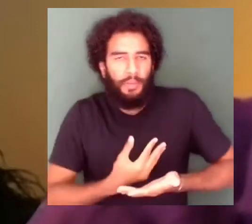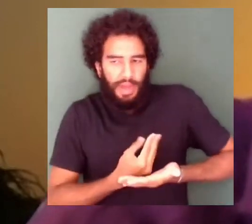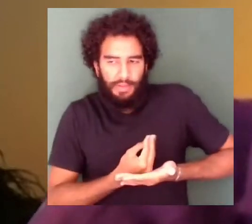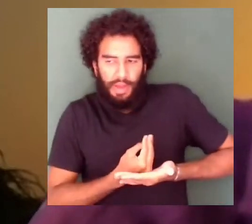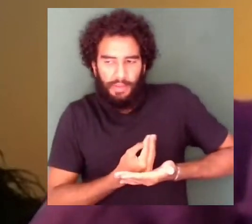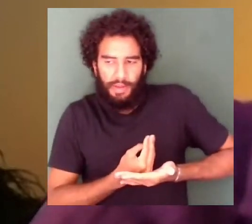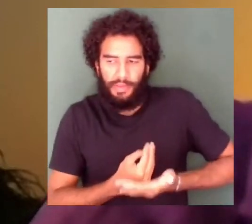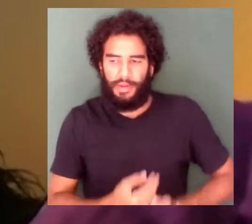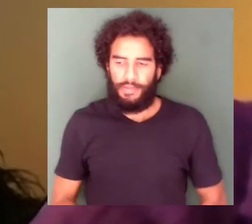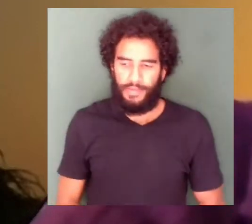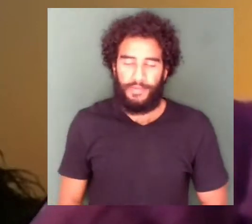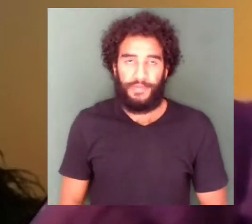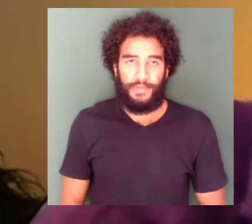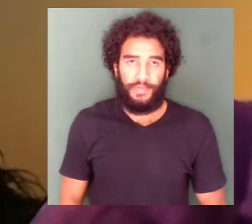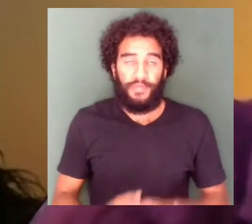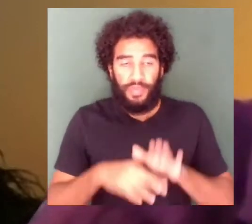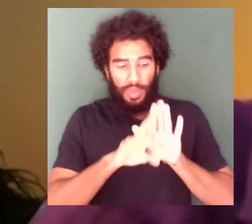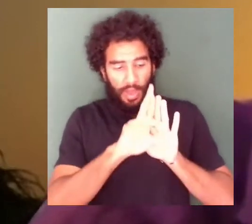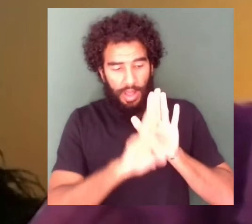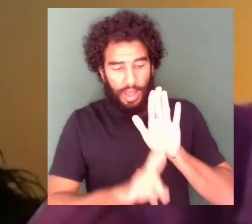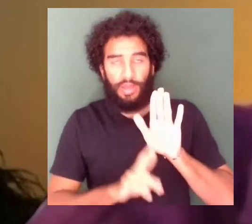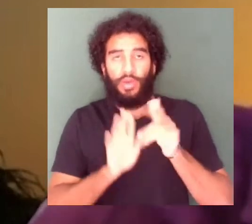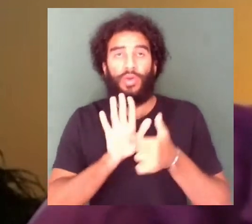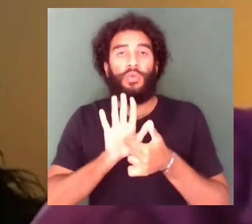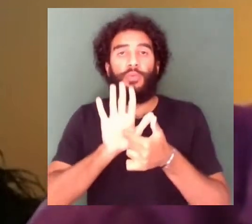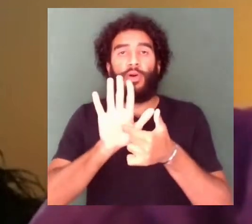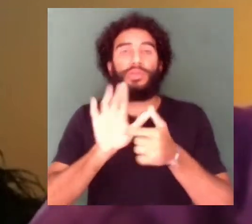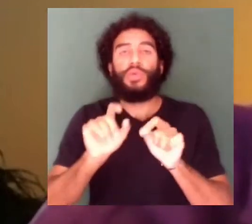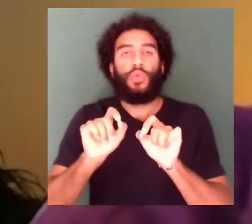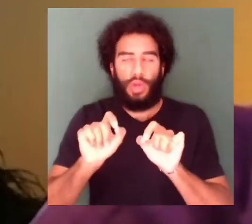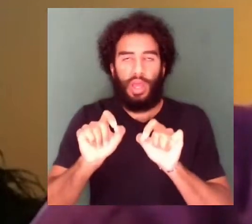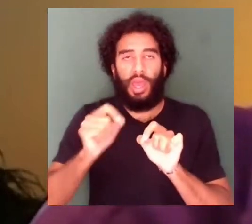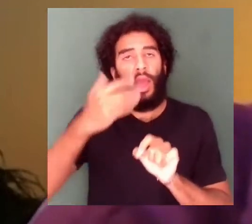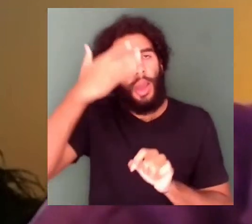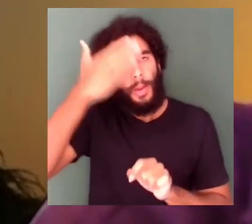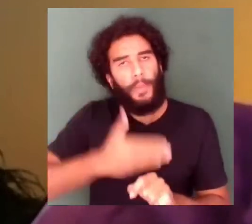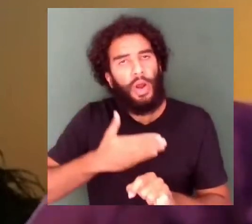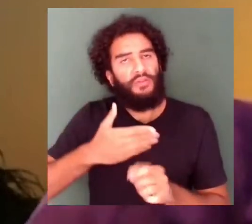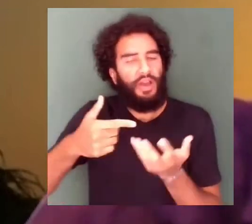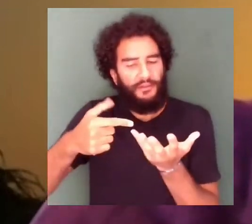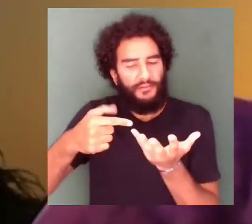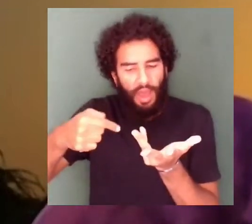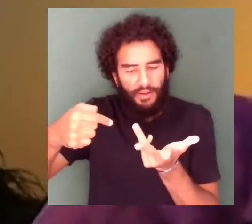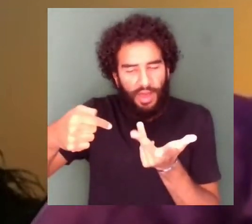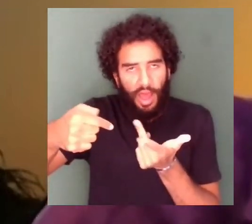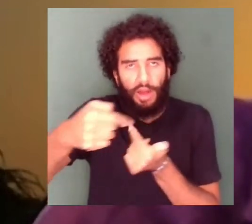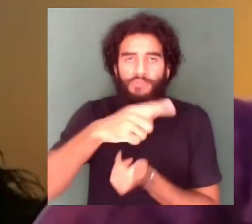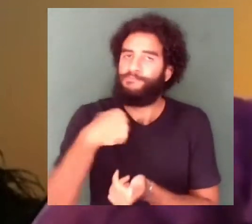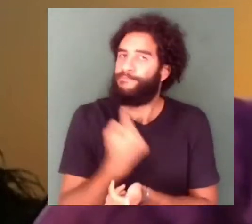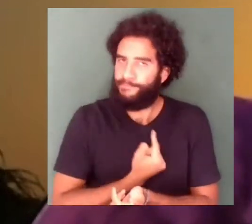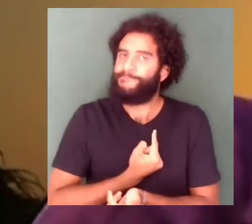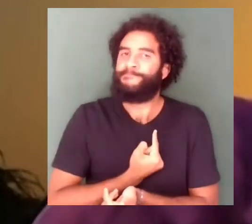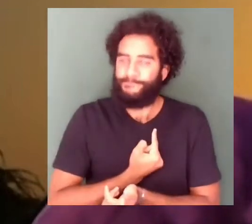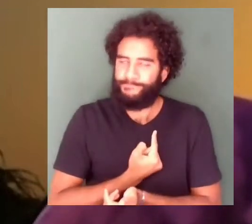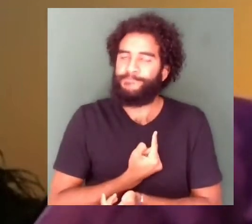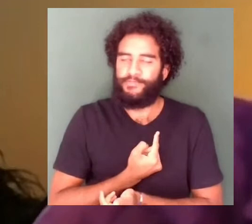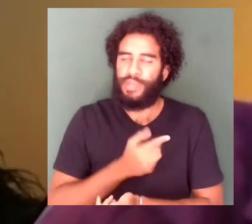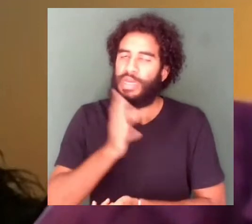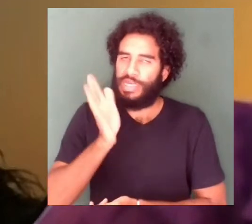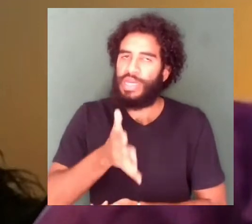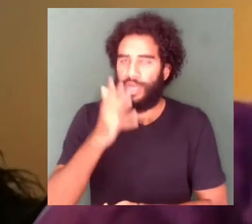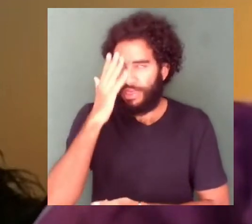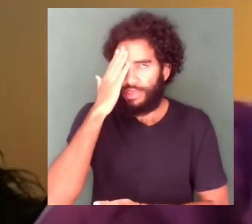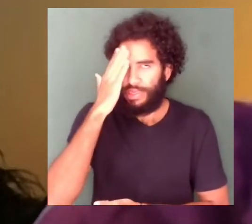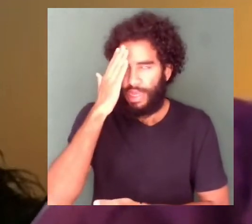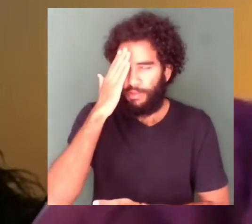Esse relatório, ele traz as evidências de coisas que nós já, com certeza, tínhamos